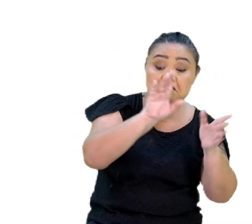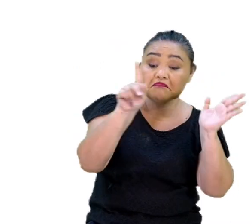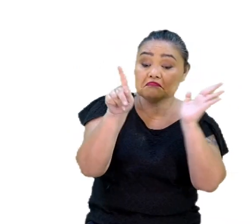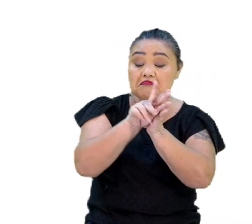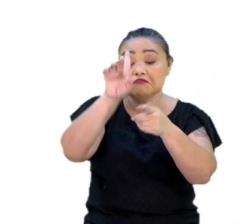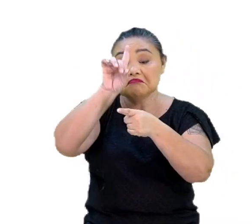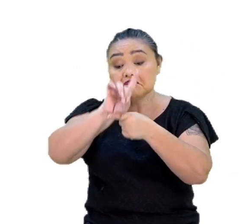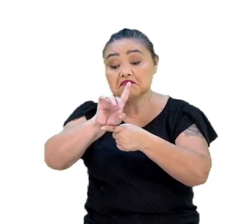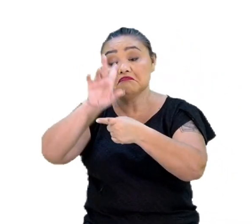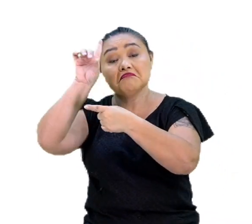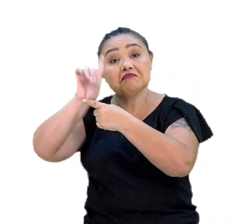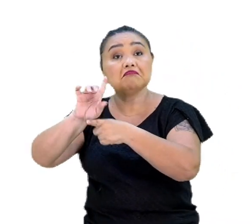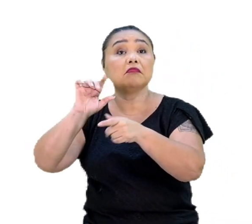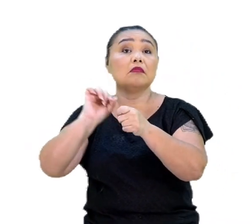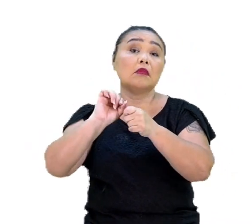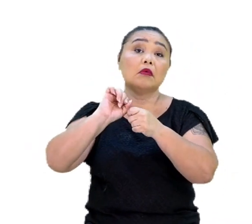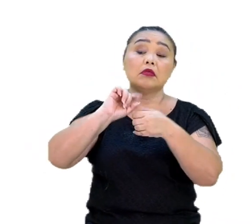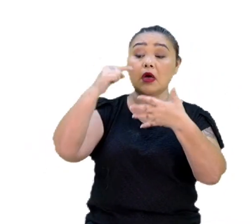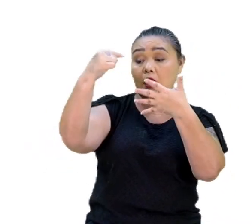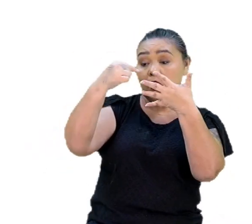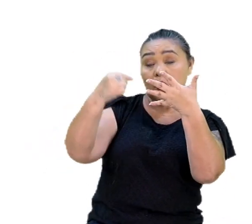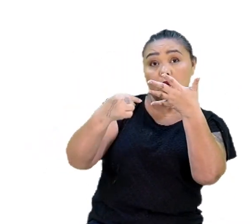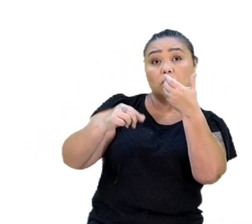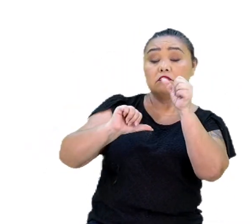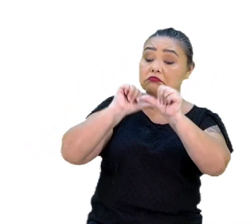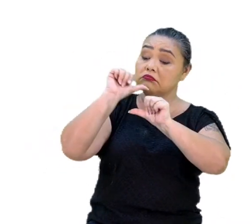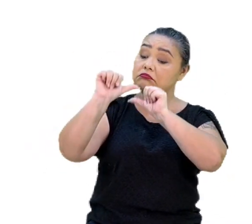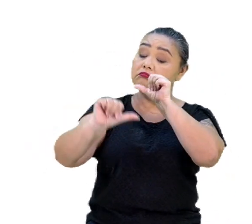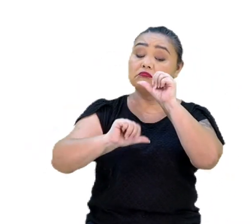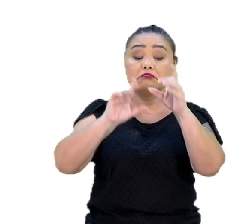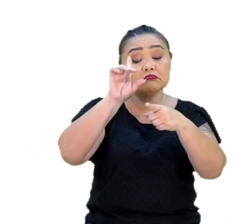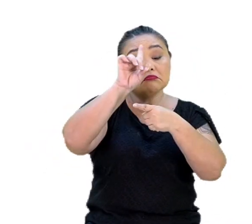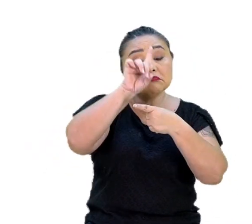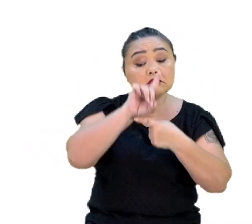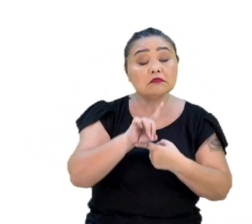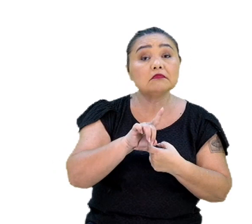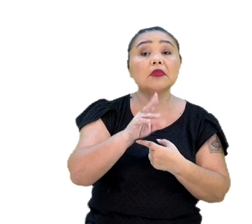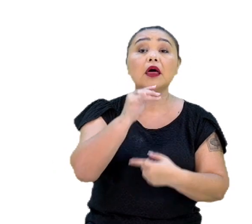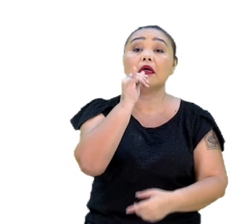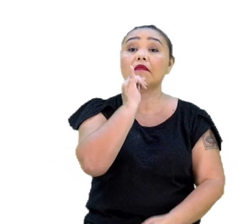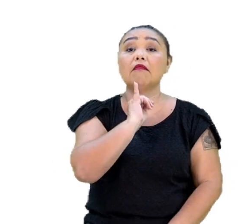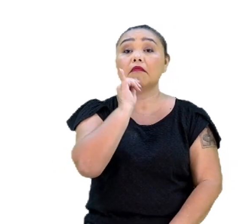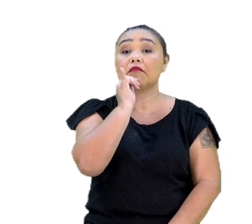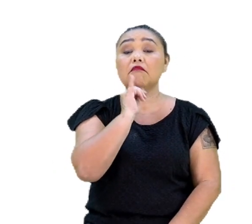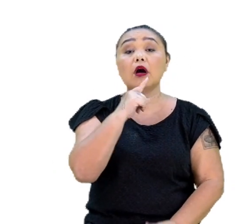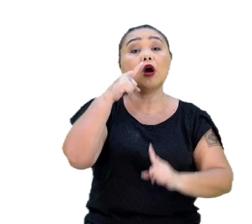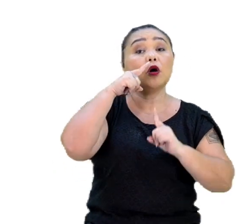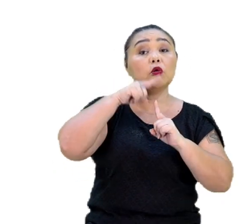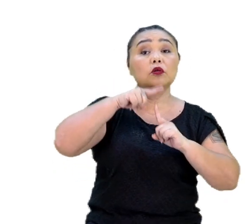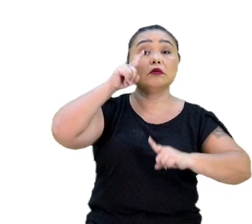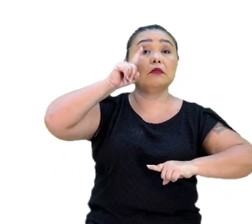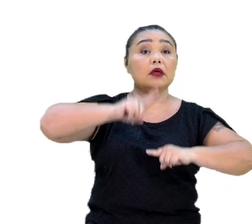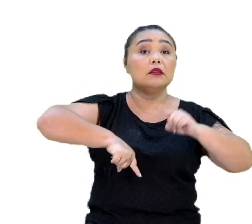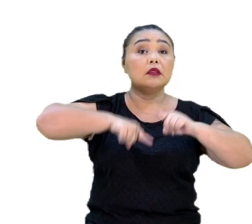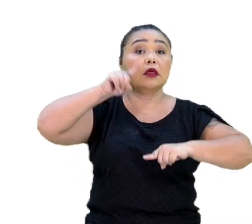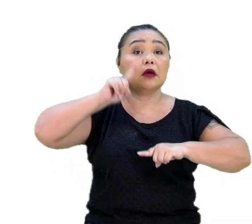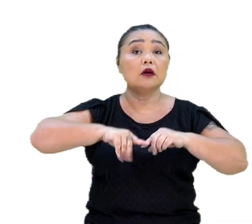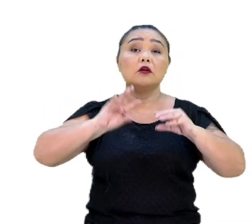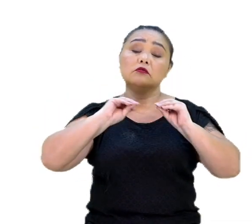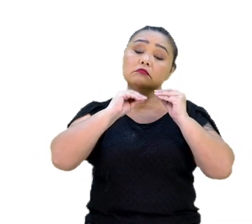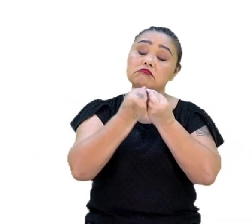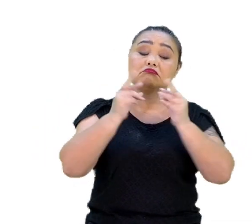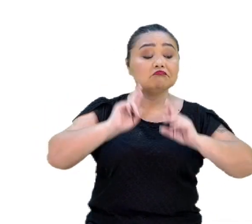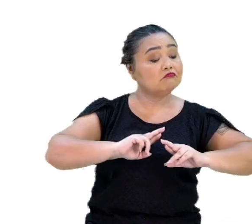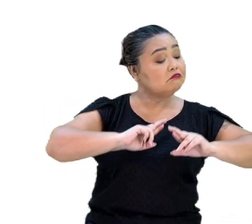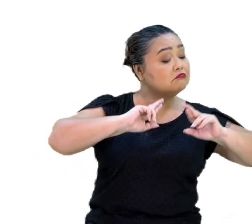alguns fatores que podem alterar essa densidade. Por exemplo, o tipo de material. Substâncias